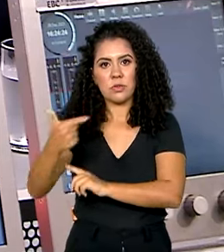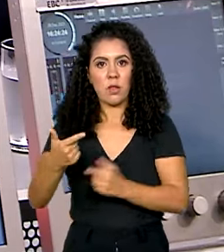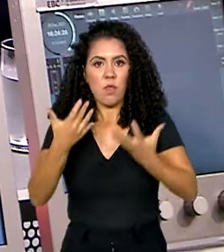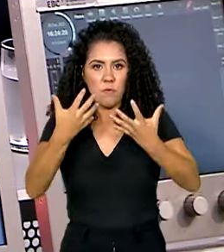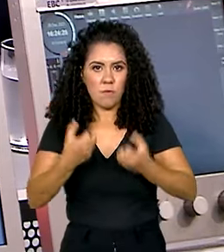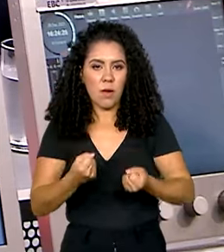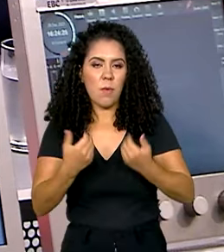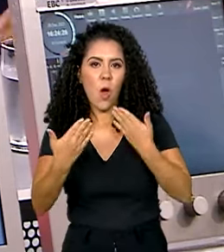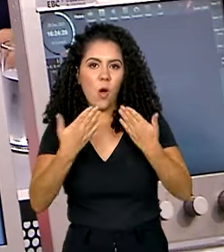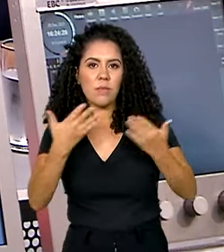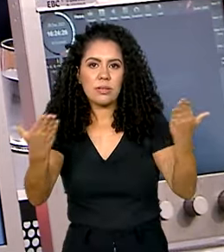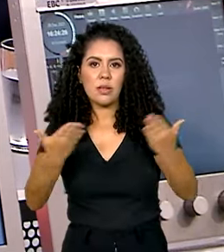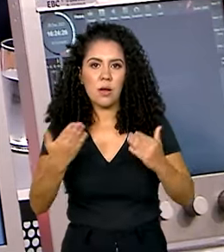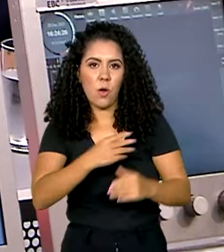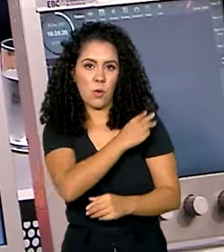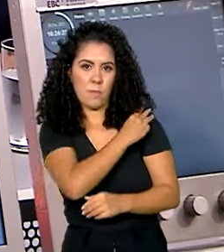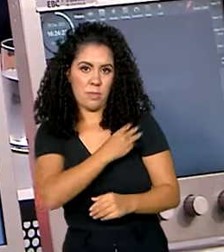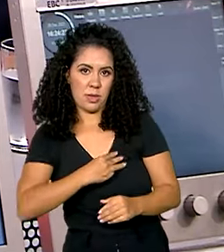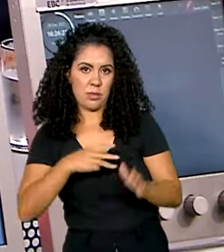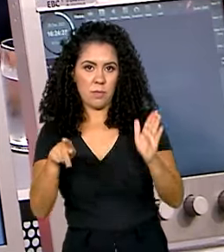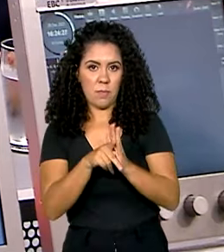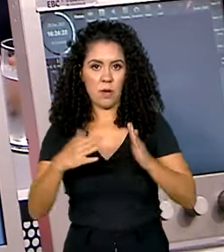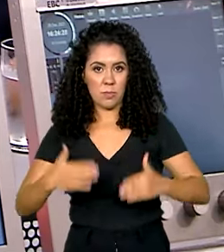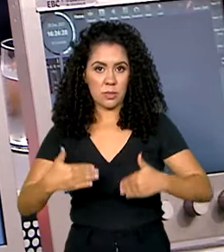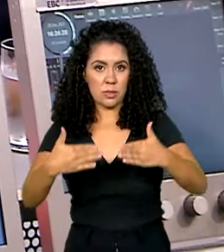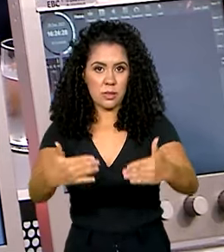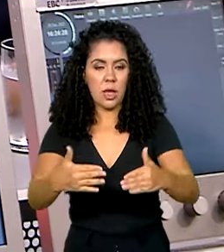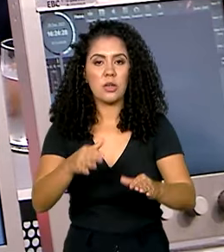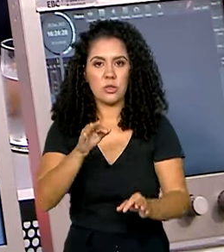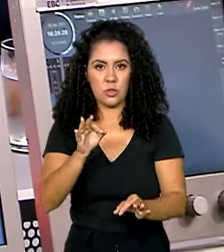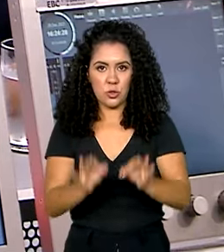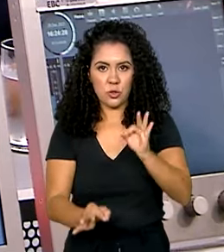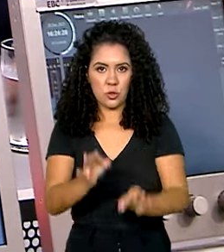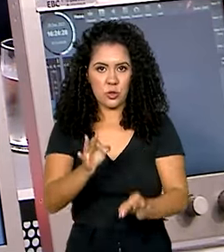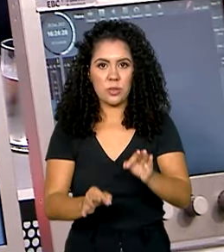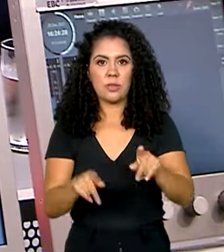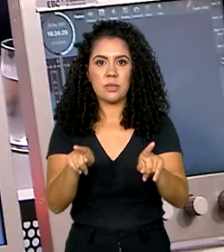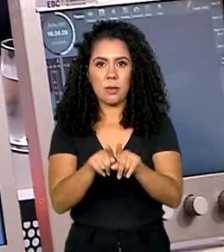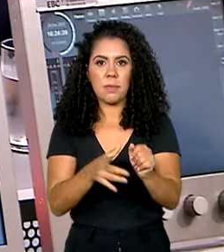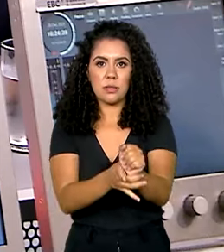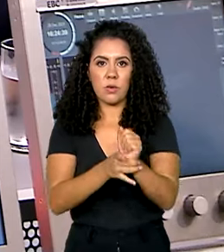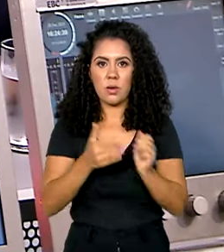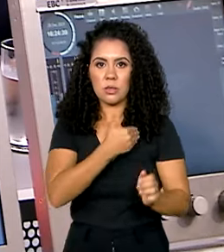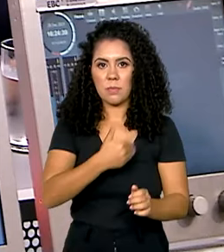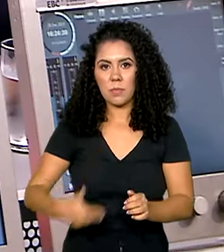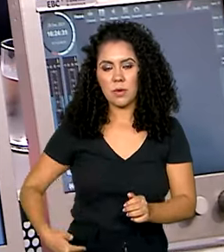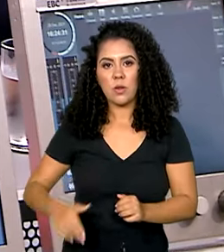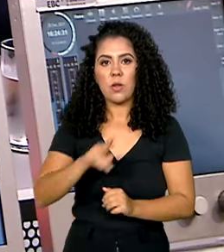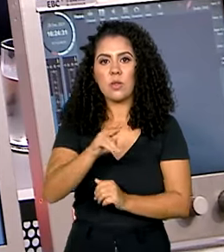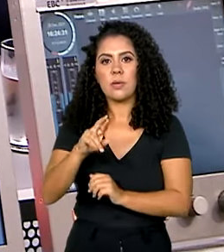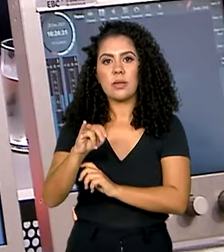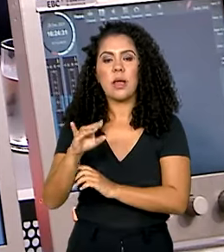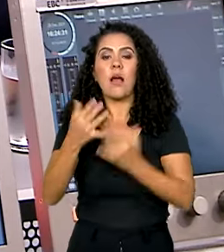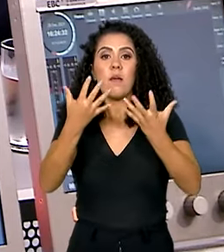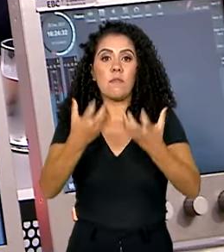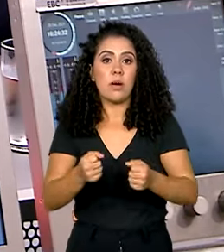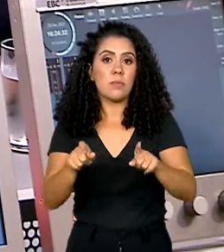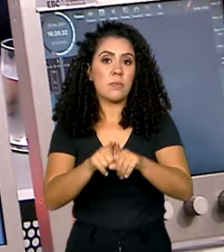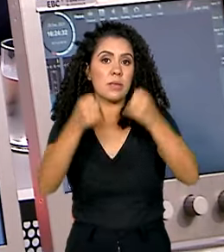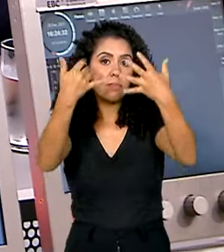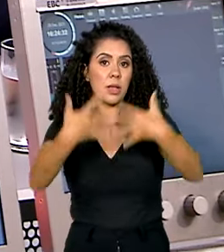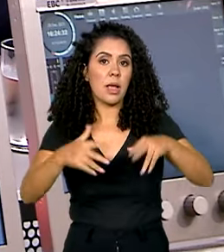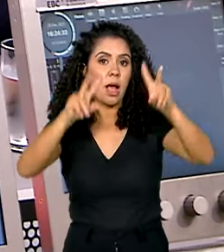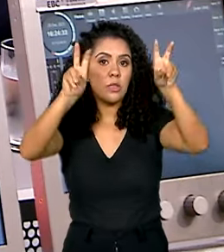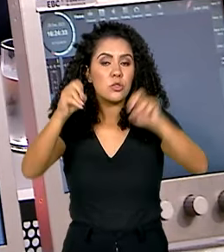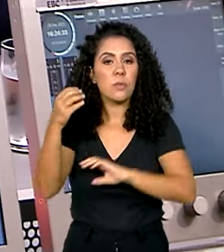com o ministro em exercício do Ministério da Justiça e Segurança Pública, Ricardo Capelli. E vamos falar também sobre o aplicativo Celular Seguro, que